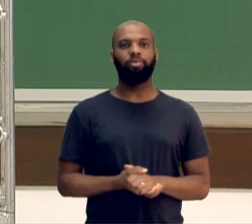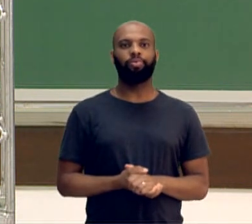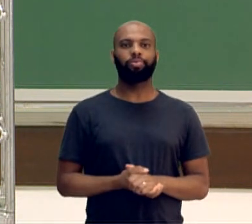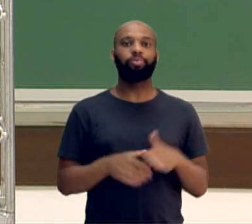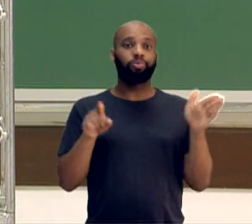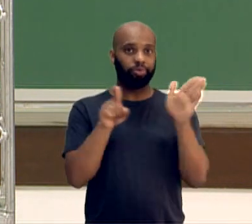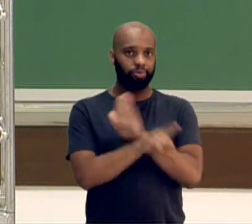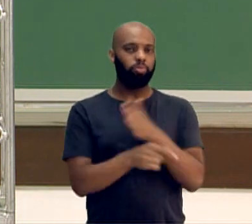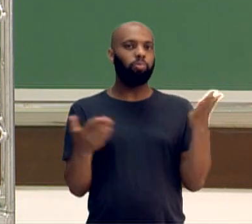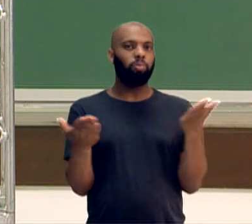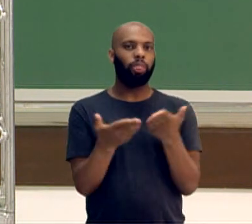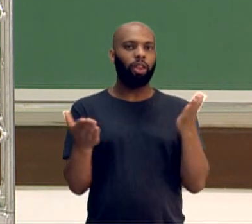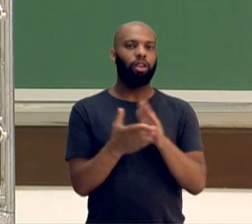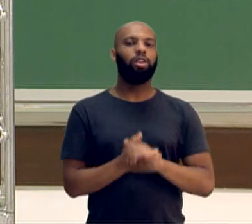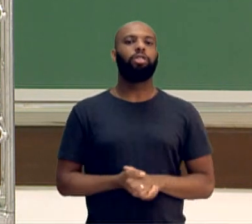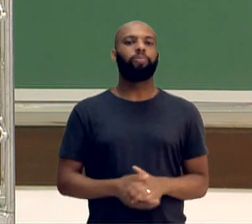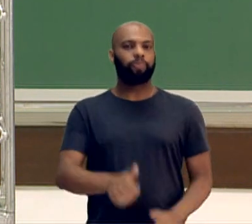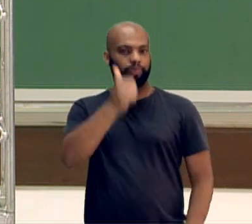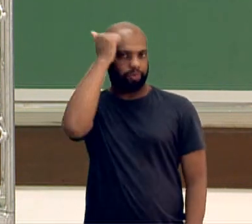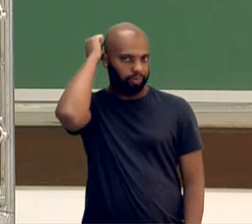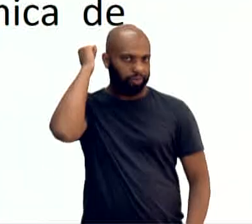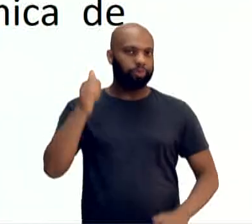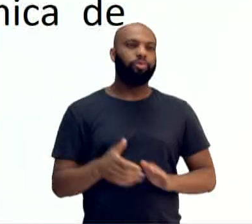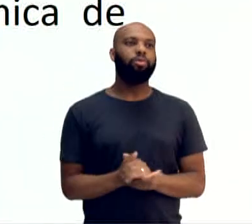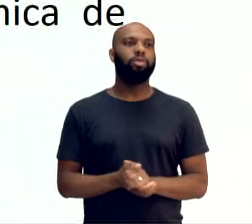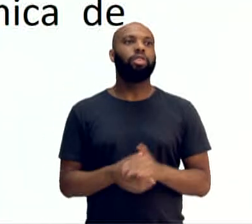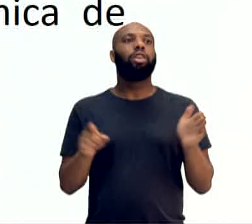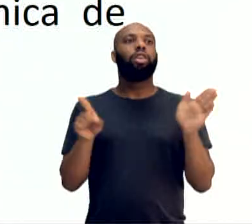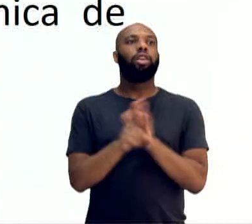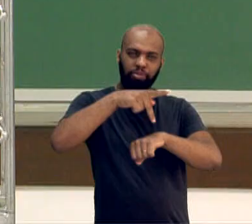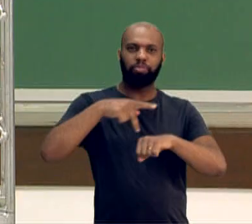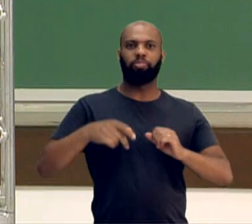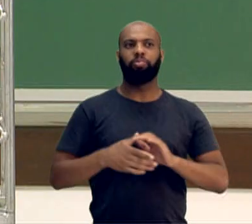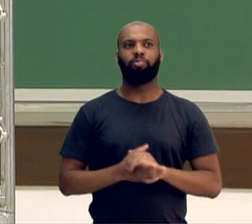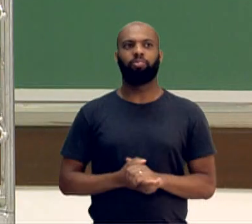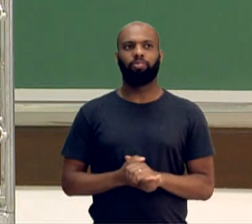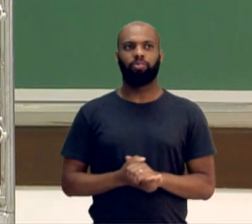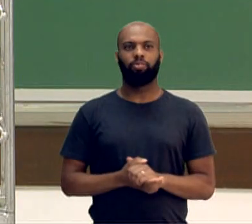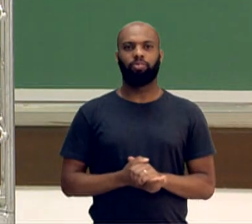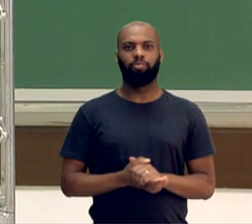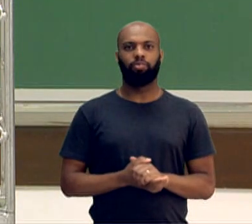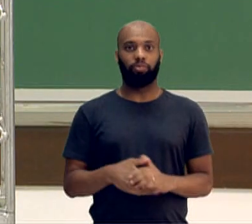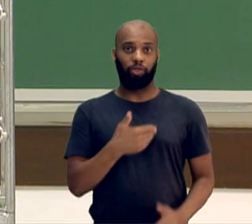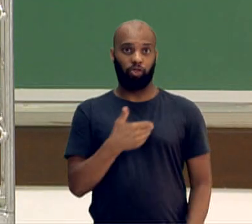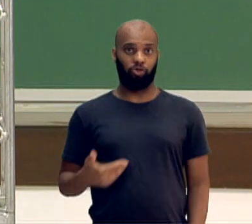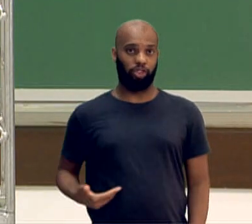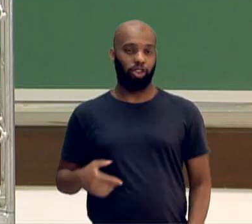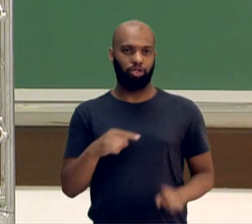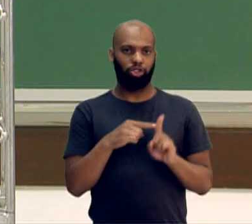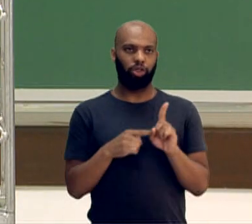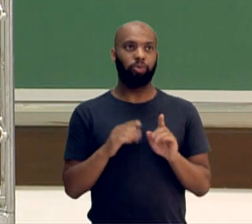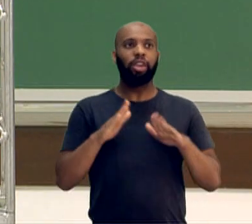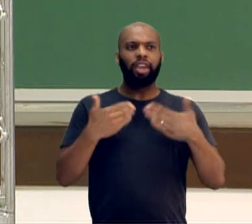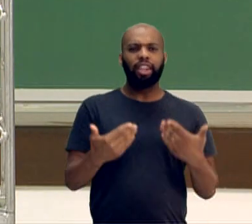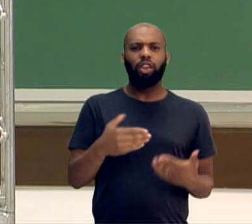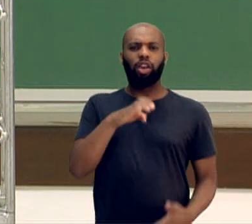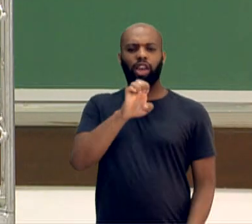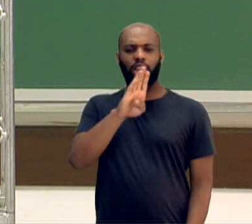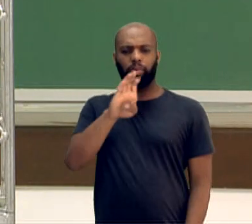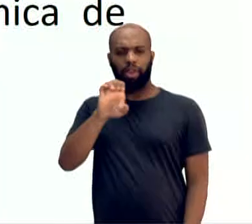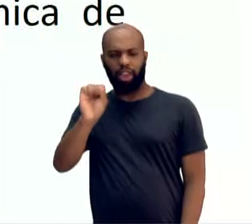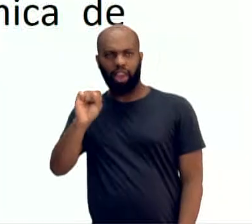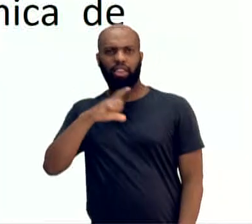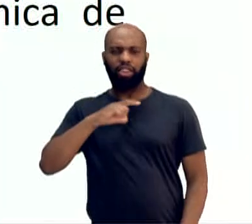Vamos lá, pessoal, questãozinha de vestibular agora. Essa é uma questão longa. O estado do bem-estar social, assim como foi definido,